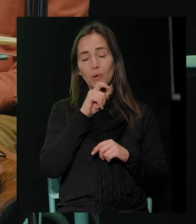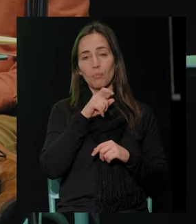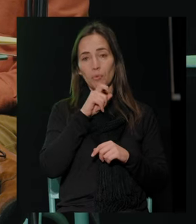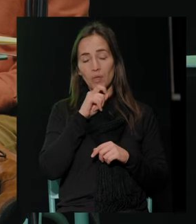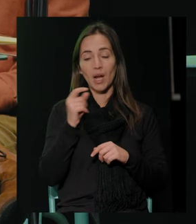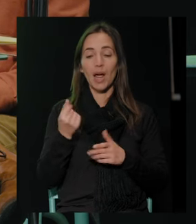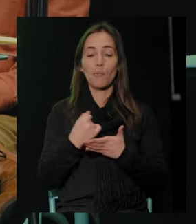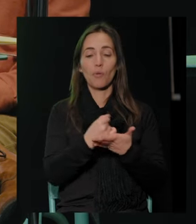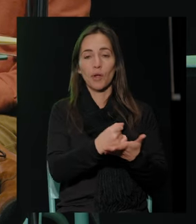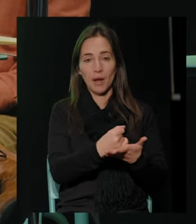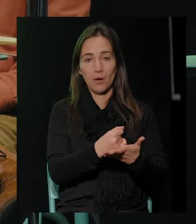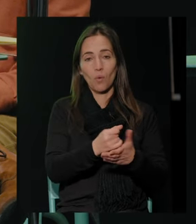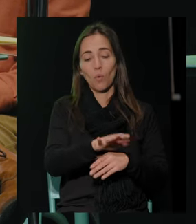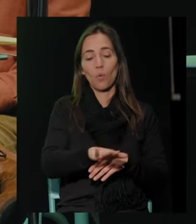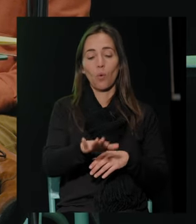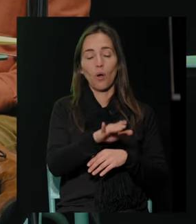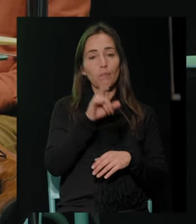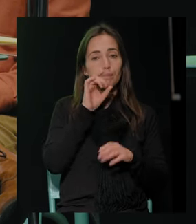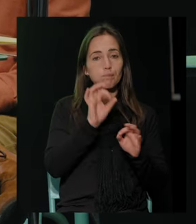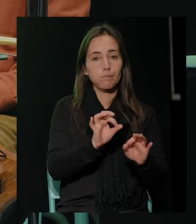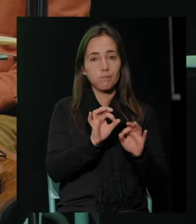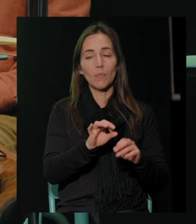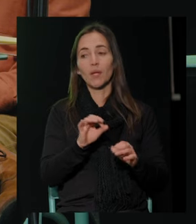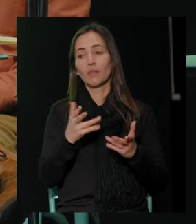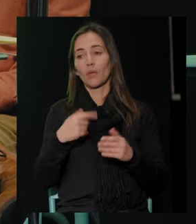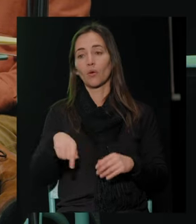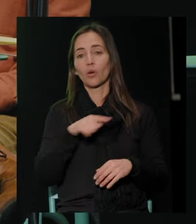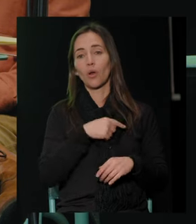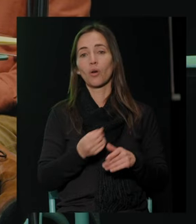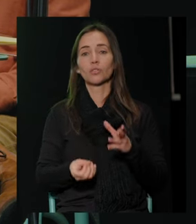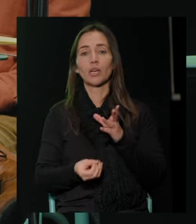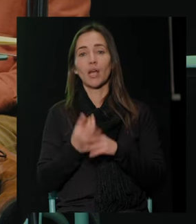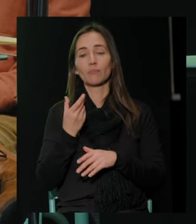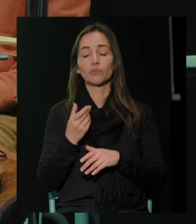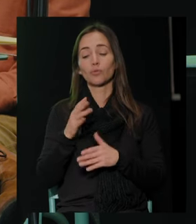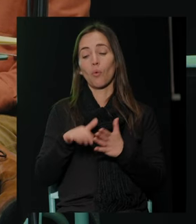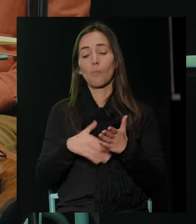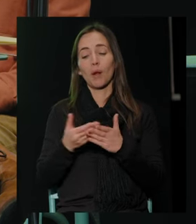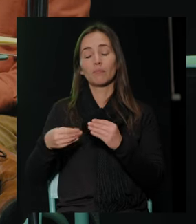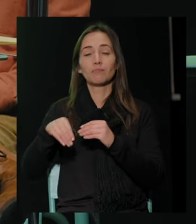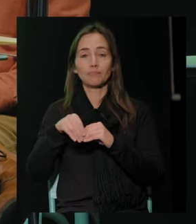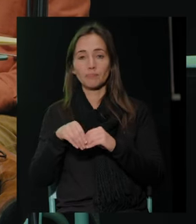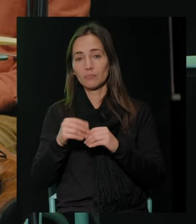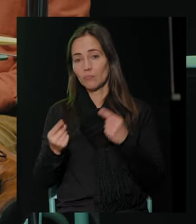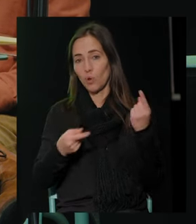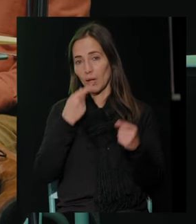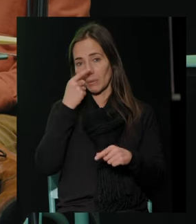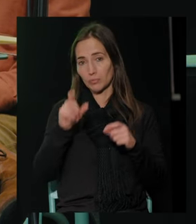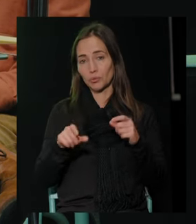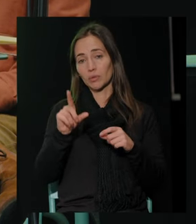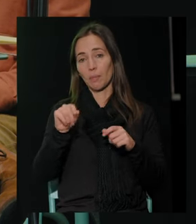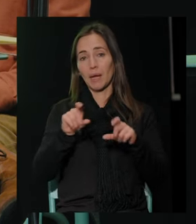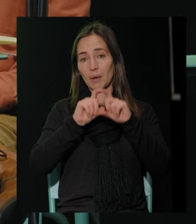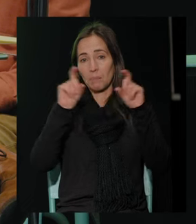a preservação direta no terreno. E então nós criámos um mecanismo de compensação onde qualquer cidadão, mas também qualquer